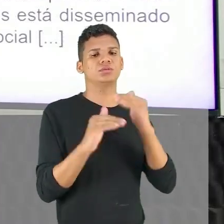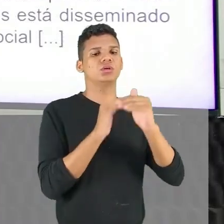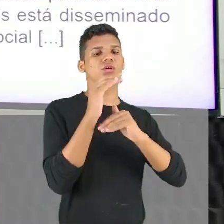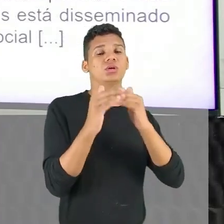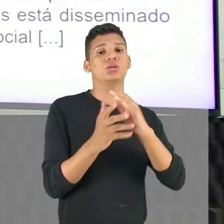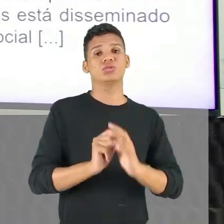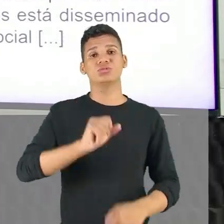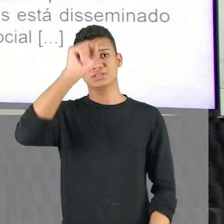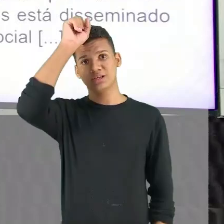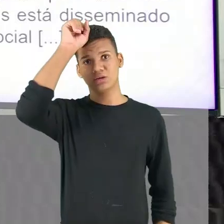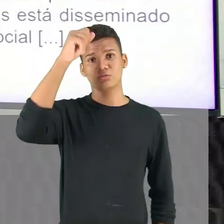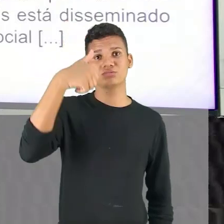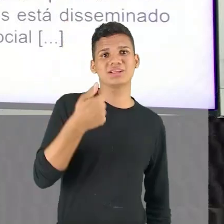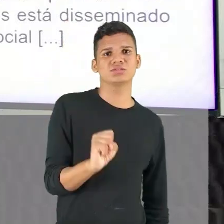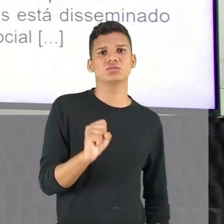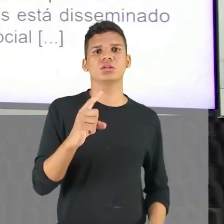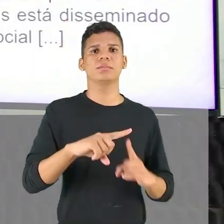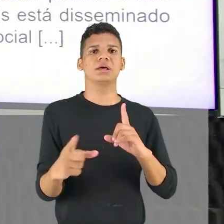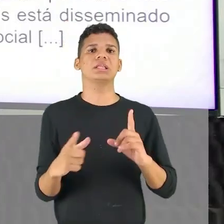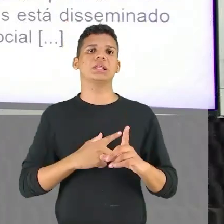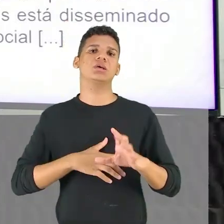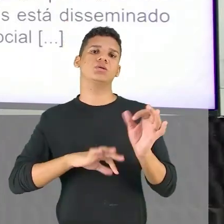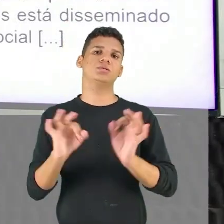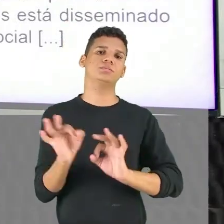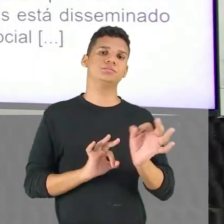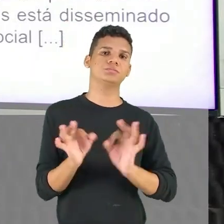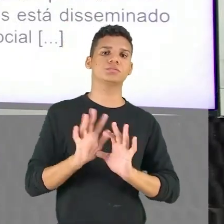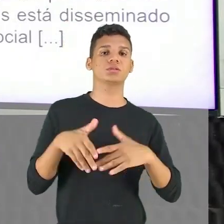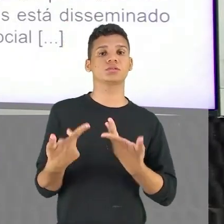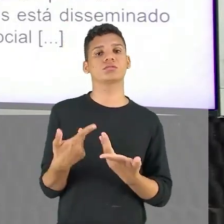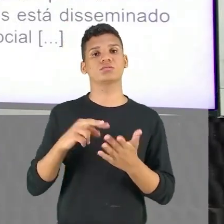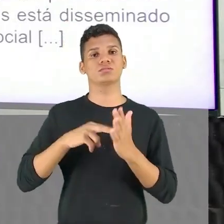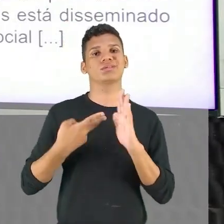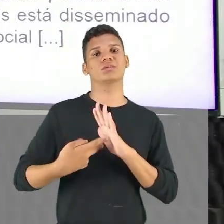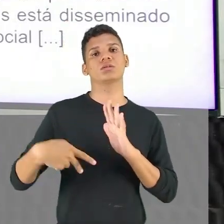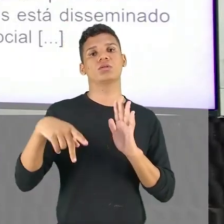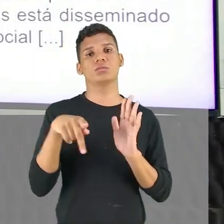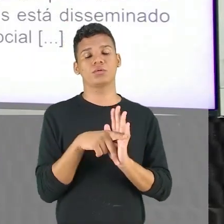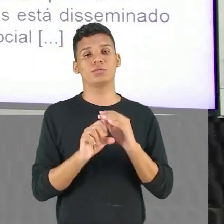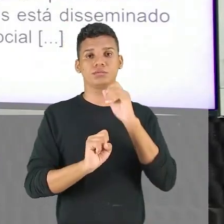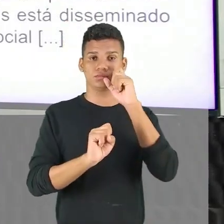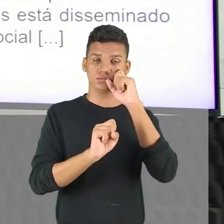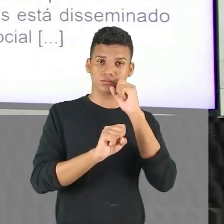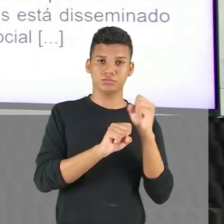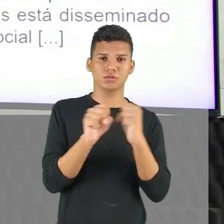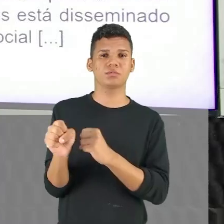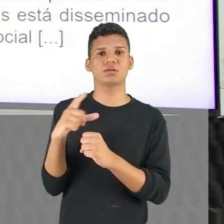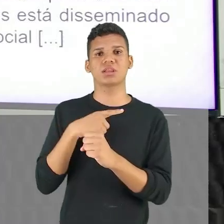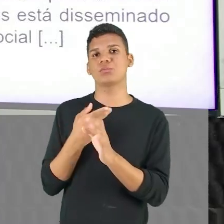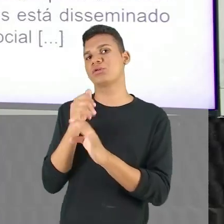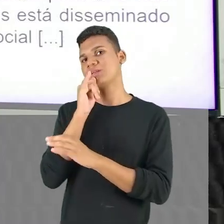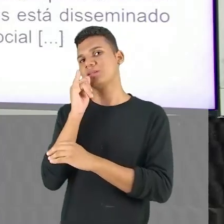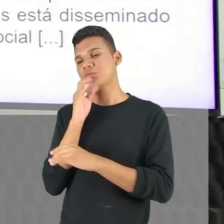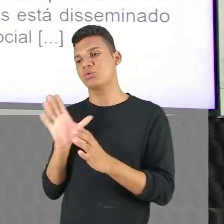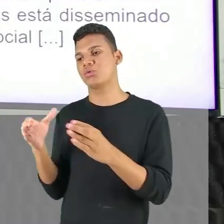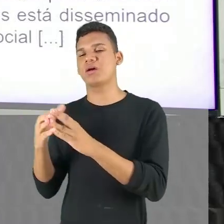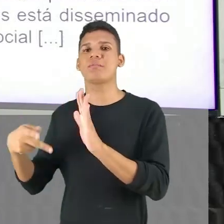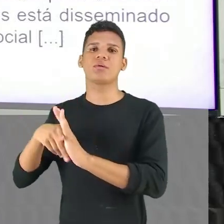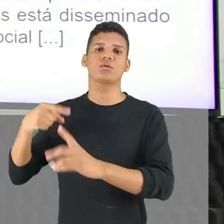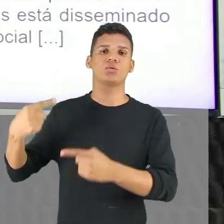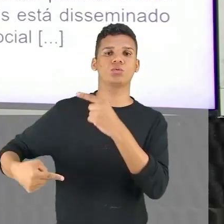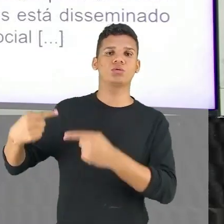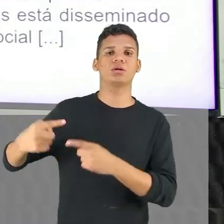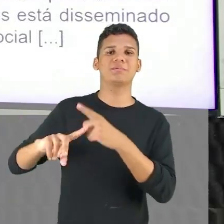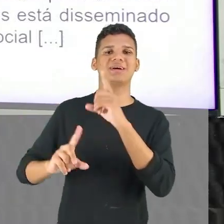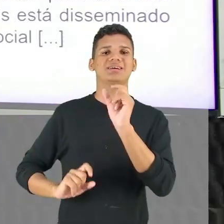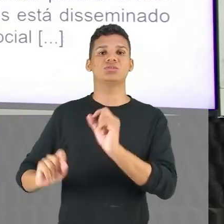século XVIII. Nessa nova organização, o poder não se concentra apenas no setor político e nas